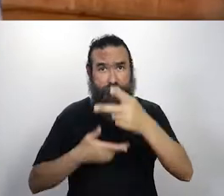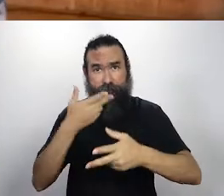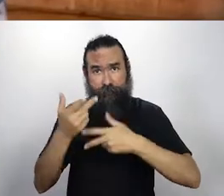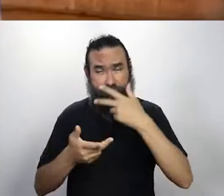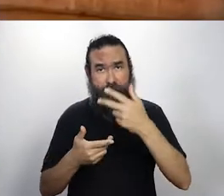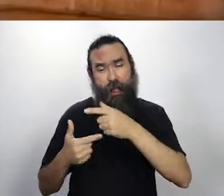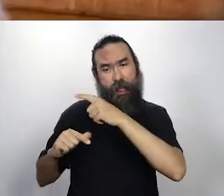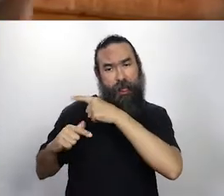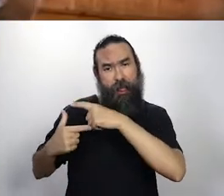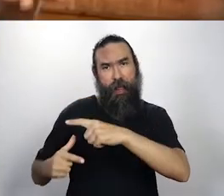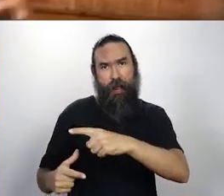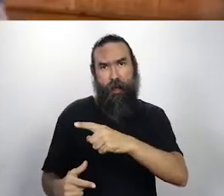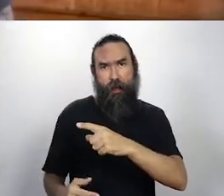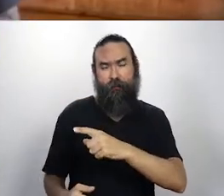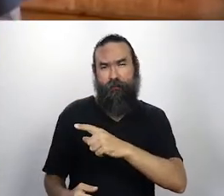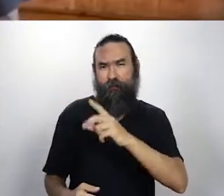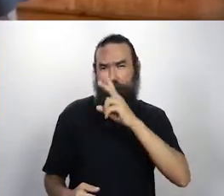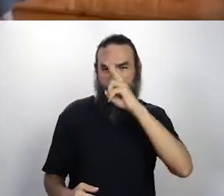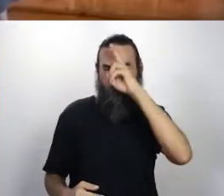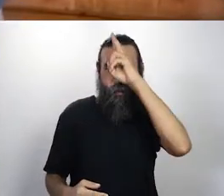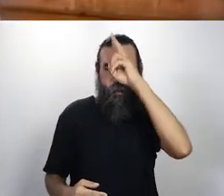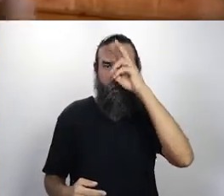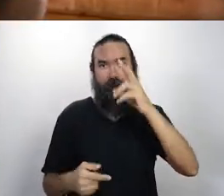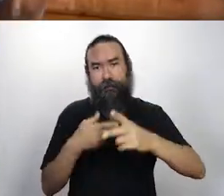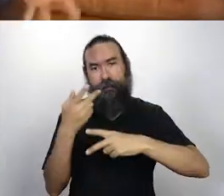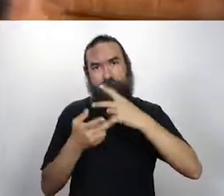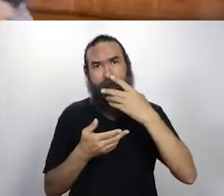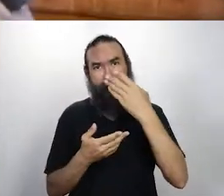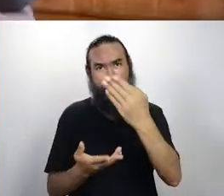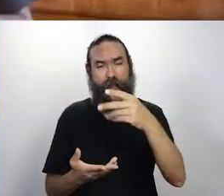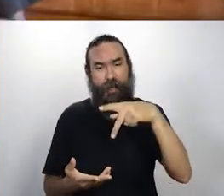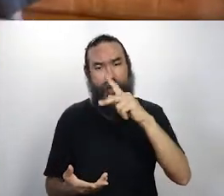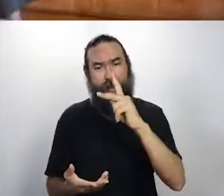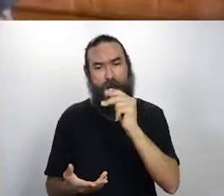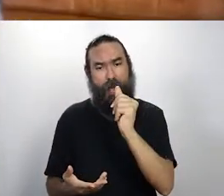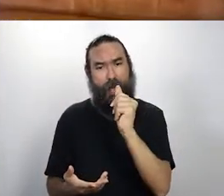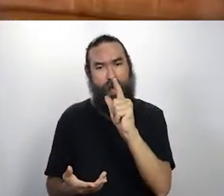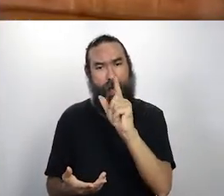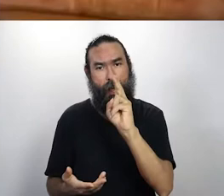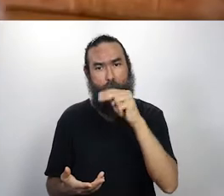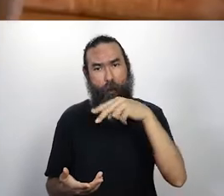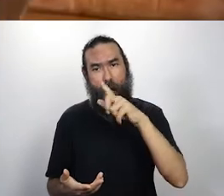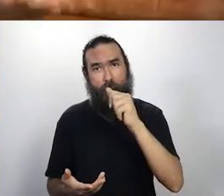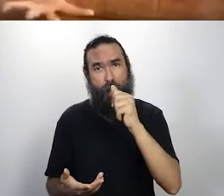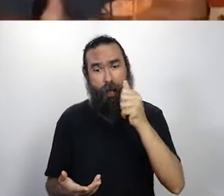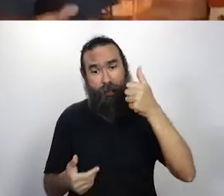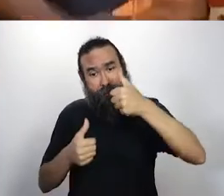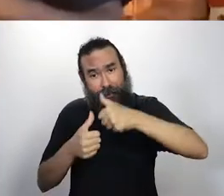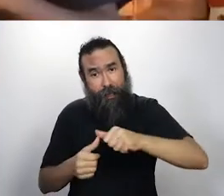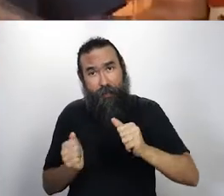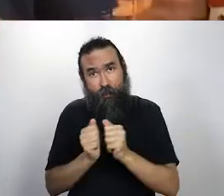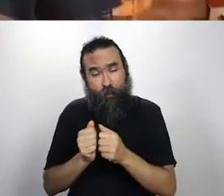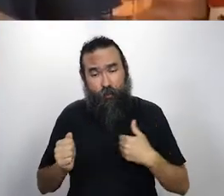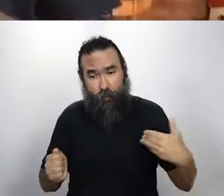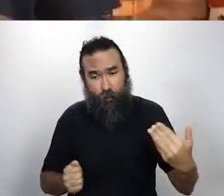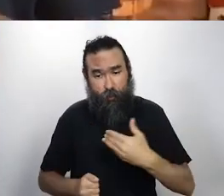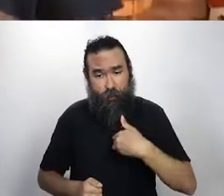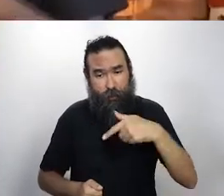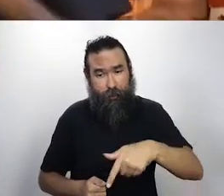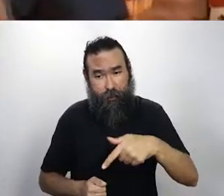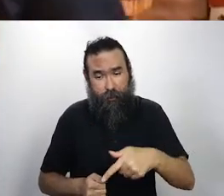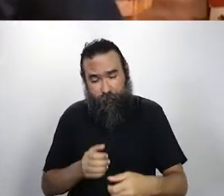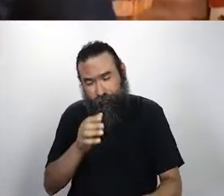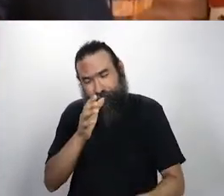forte, que o Sítio Histórico Calunga é nossos pioneiros aqui da Casa de Cultura e do Encontro de Culturas. Então, é o grupo